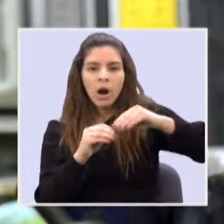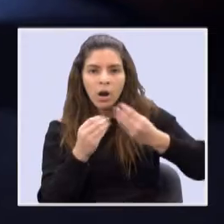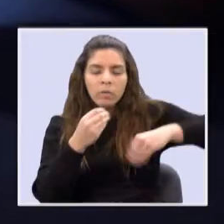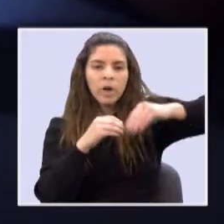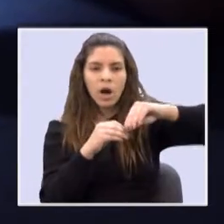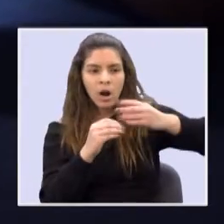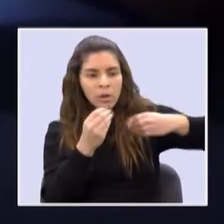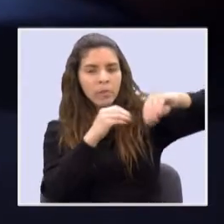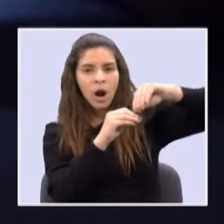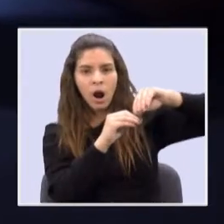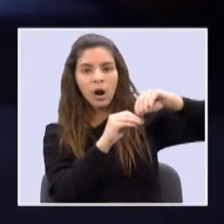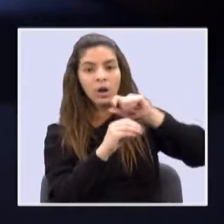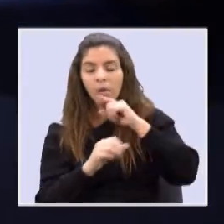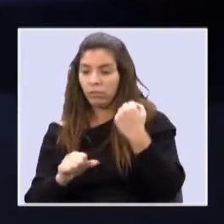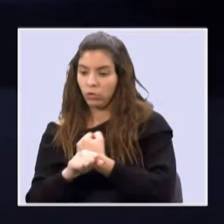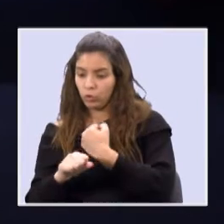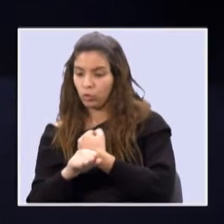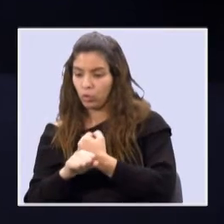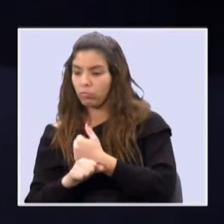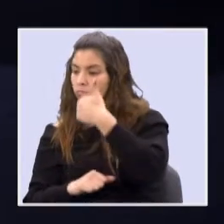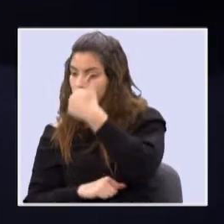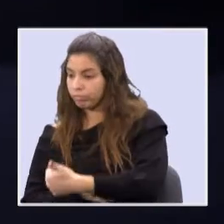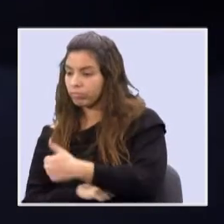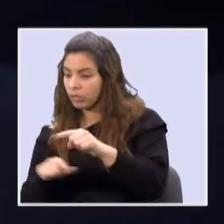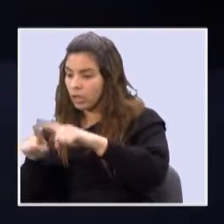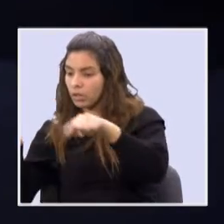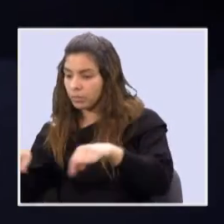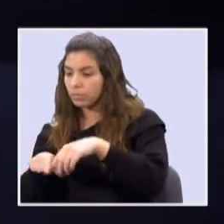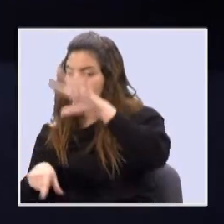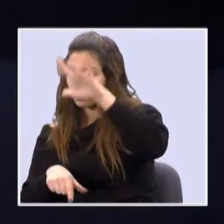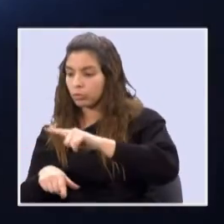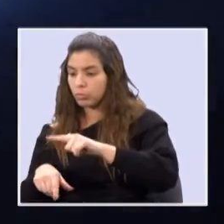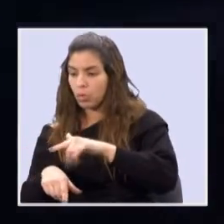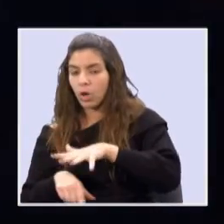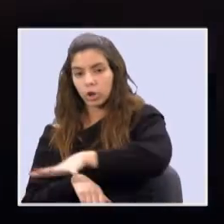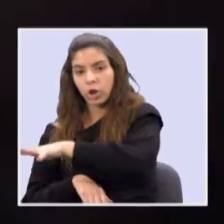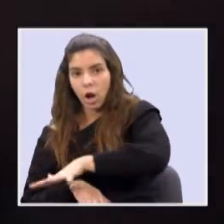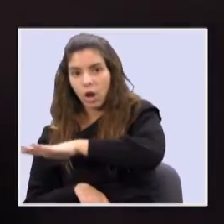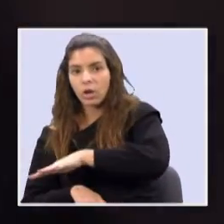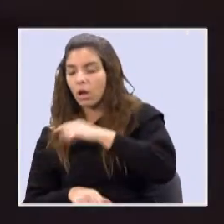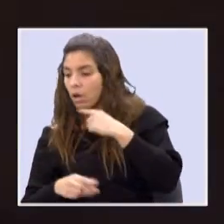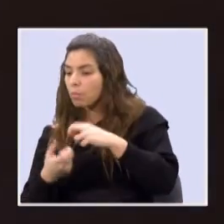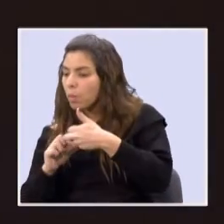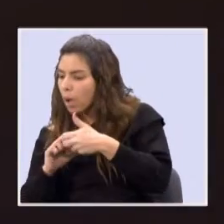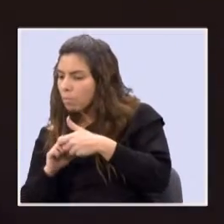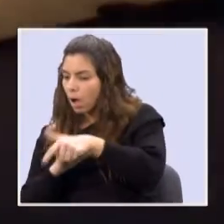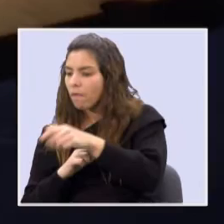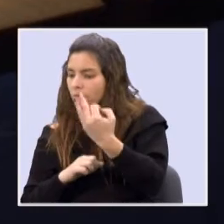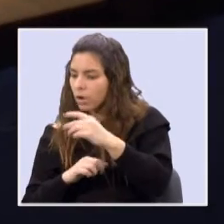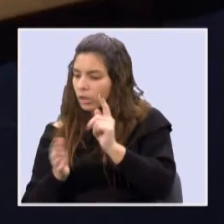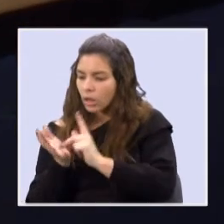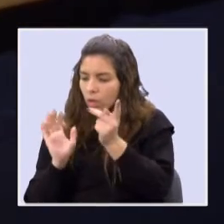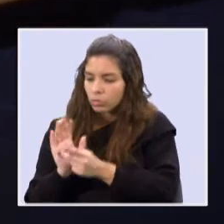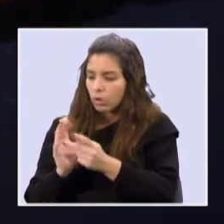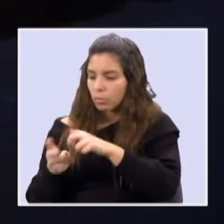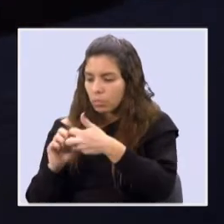Ou seja, eu desenvolvi uma solução que funciona bem no Altlab, em Lisboa, para determinado tipo de problema ou determinado tipo de questão que eu tenho